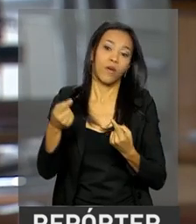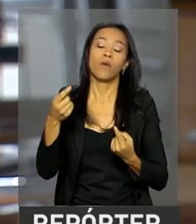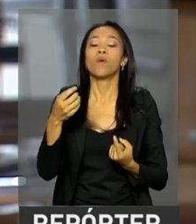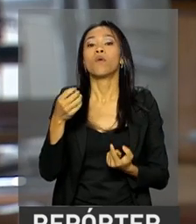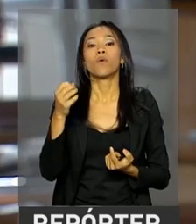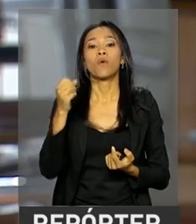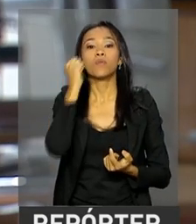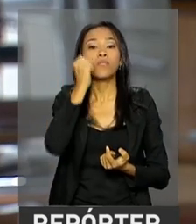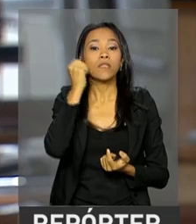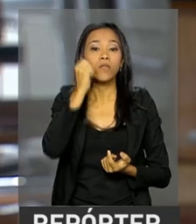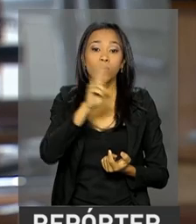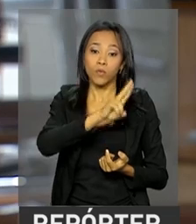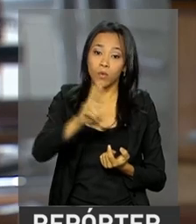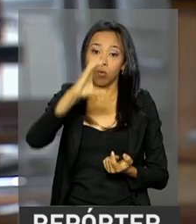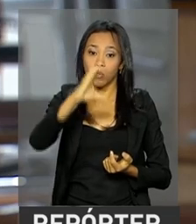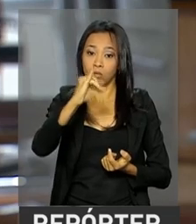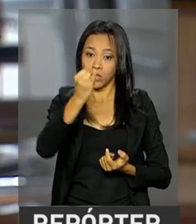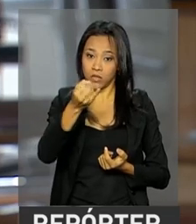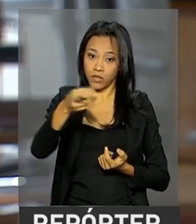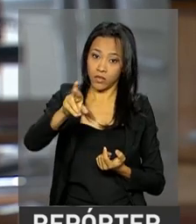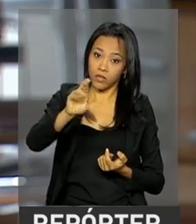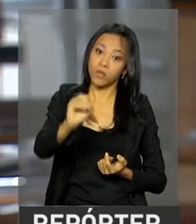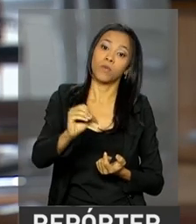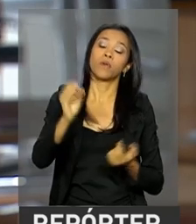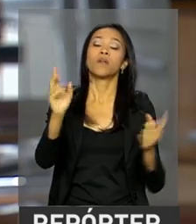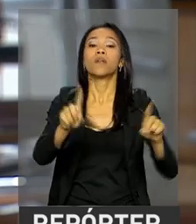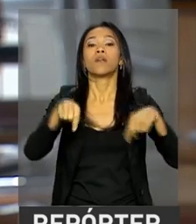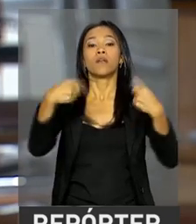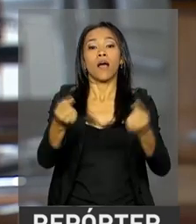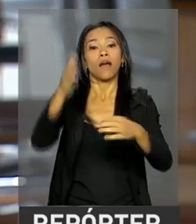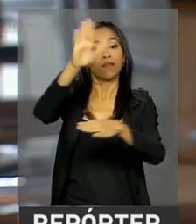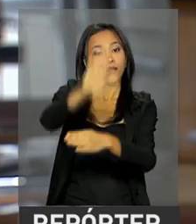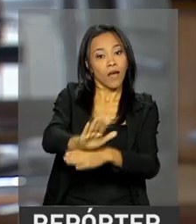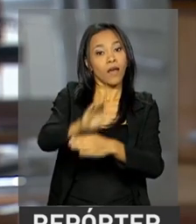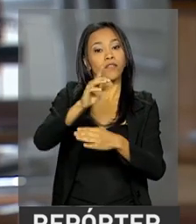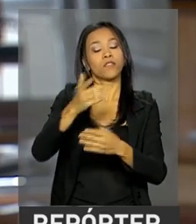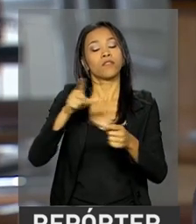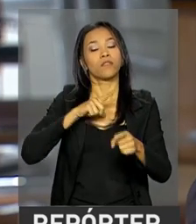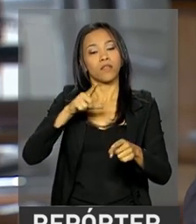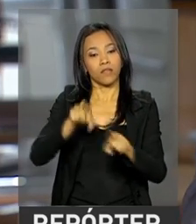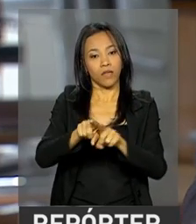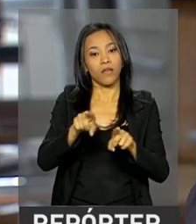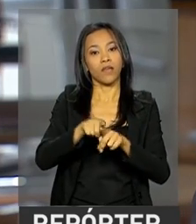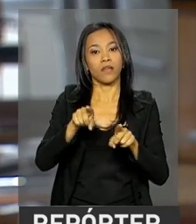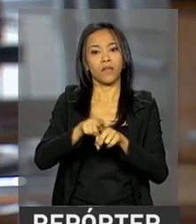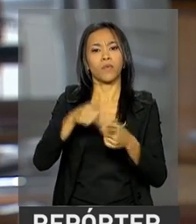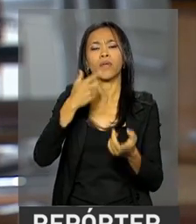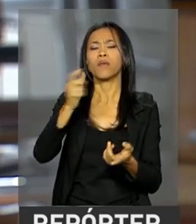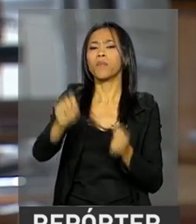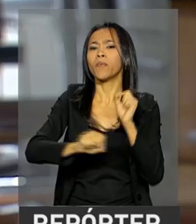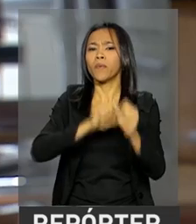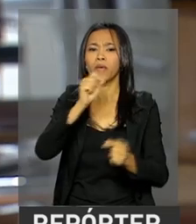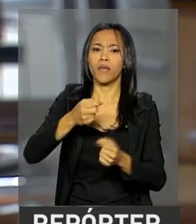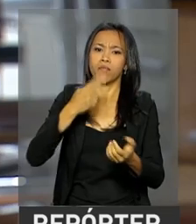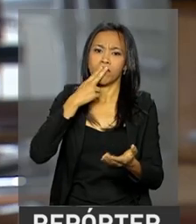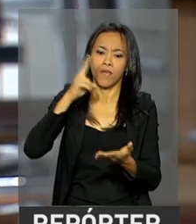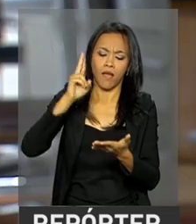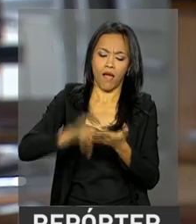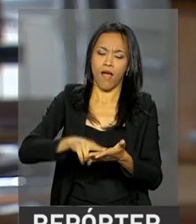Ciro Nogueira e também à tarde ele recebe cartas credenciais de embaixadores de países